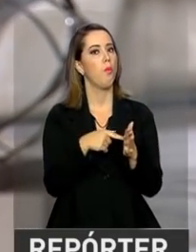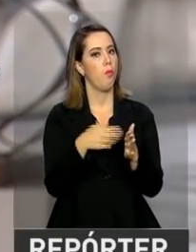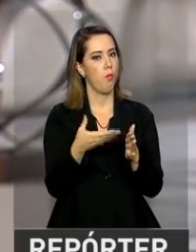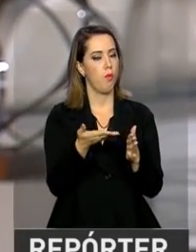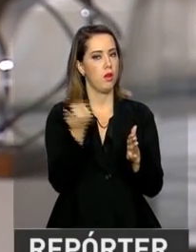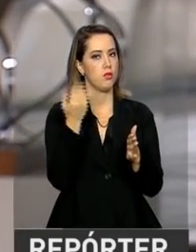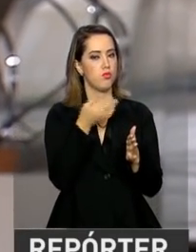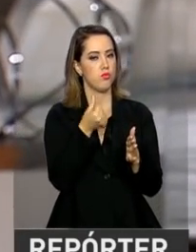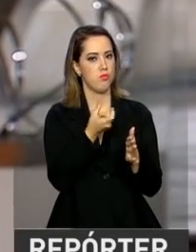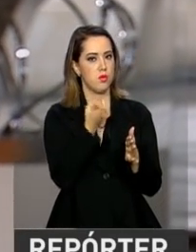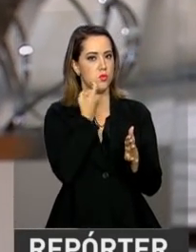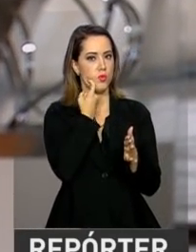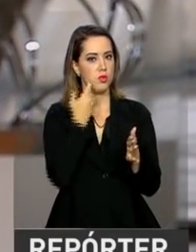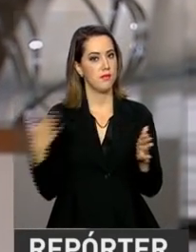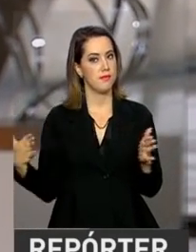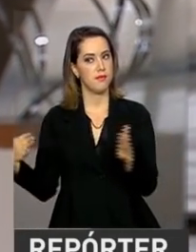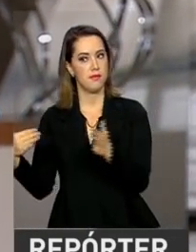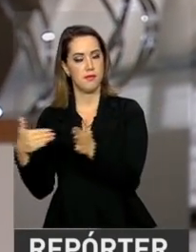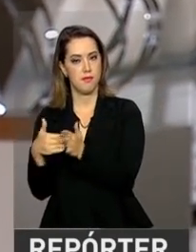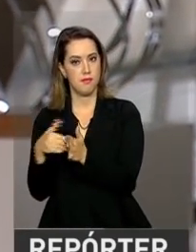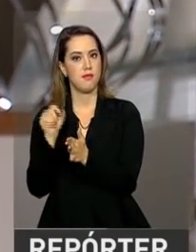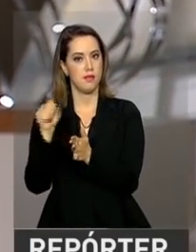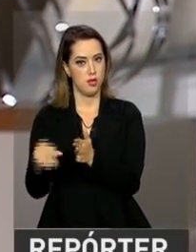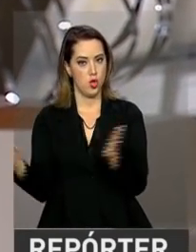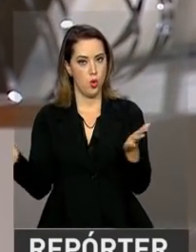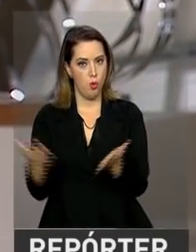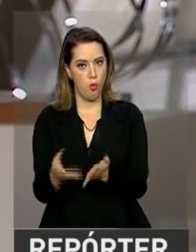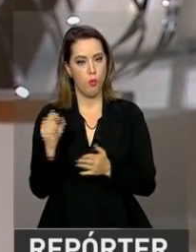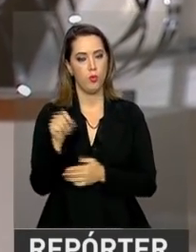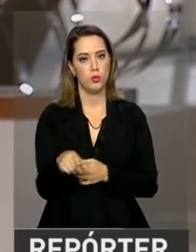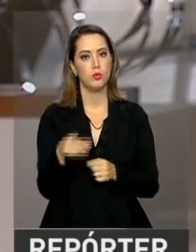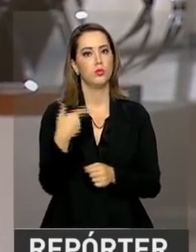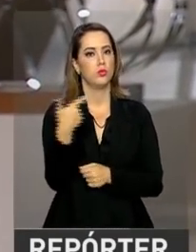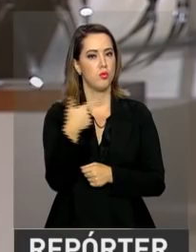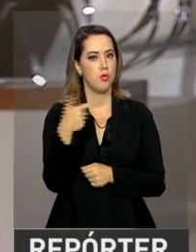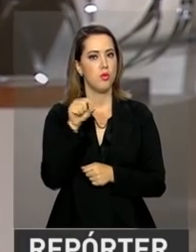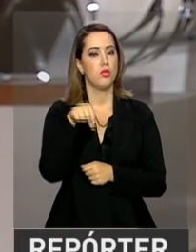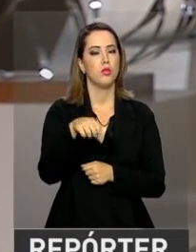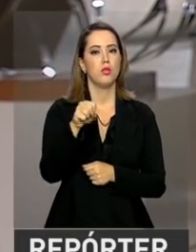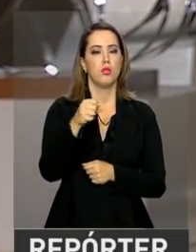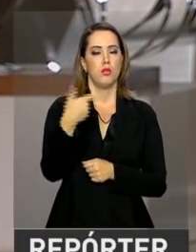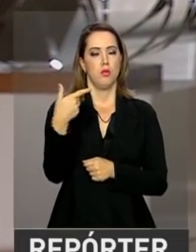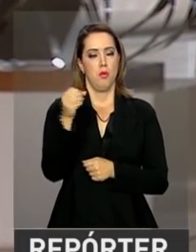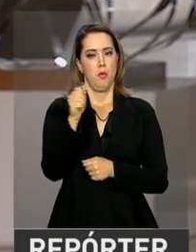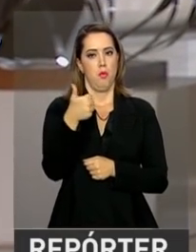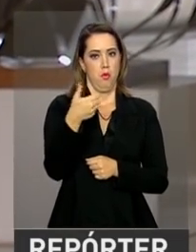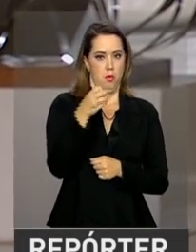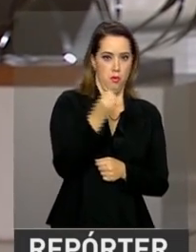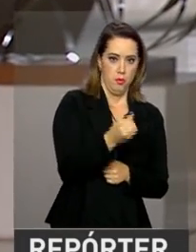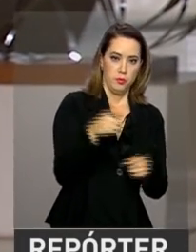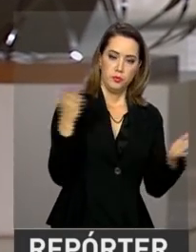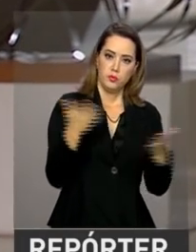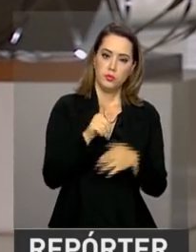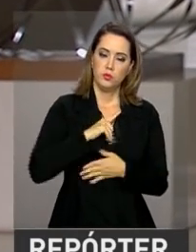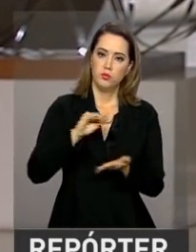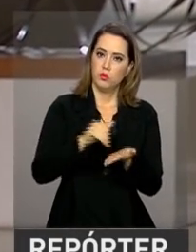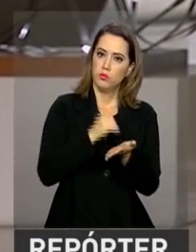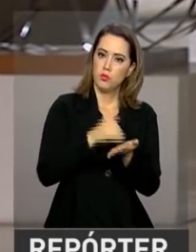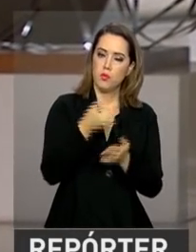sexta-feira, termina, portanto, hoje nessa segunda edição do CISU de 2016, foram registradas